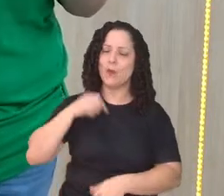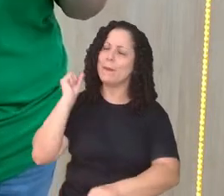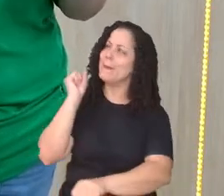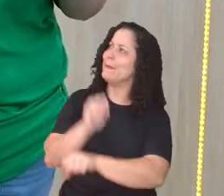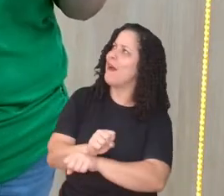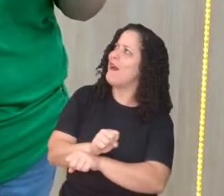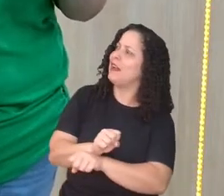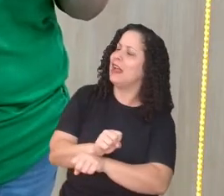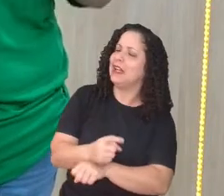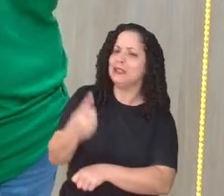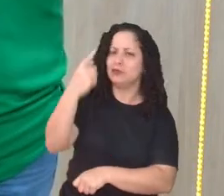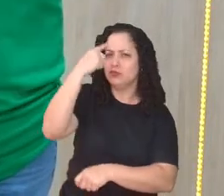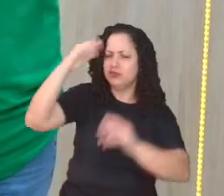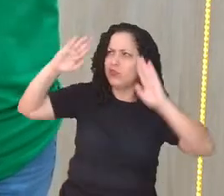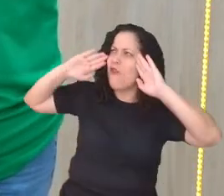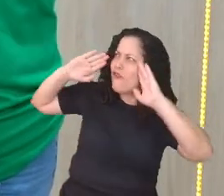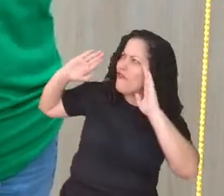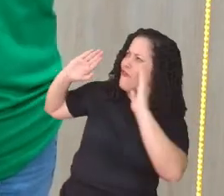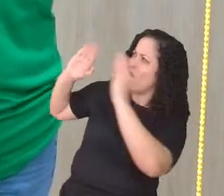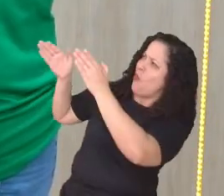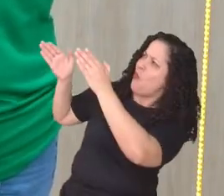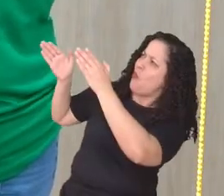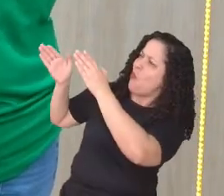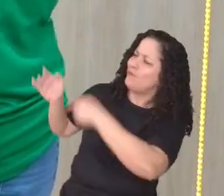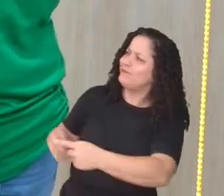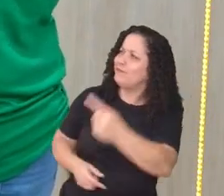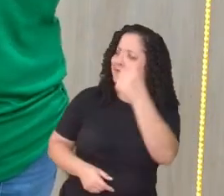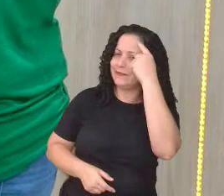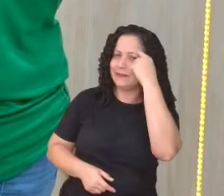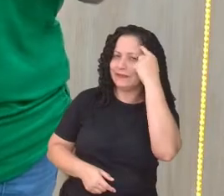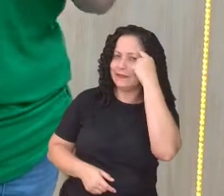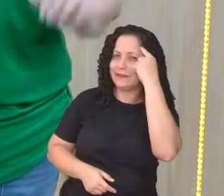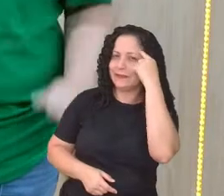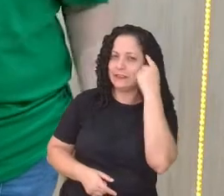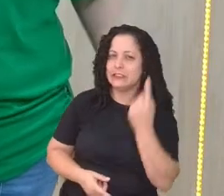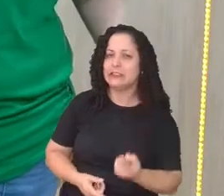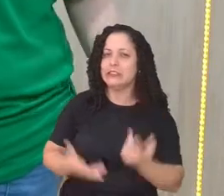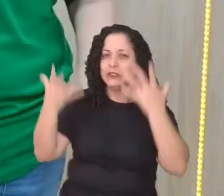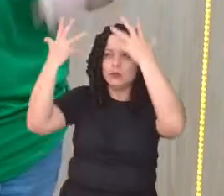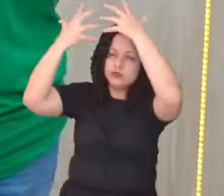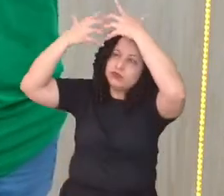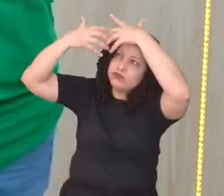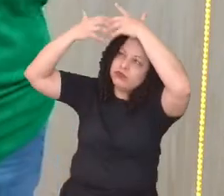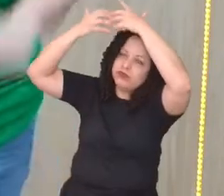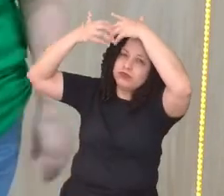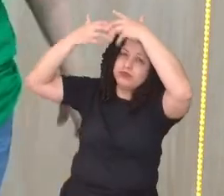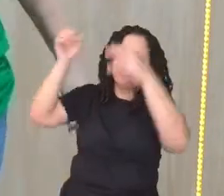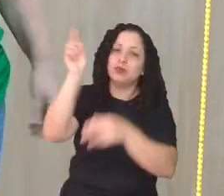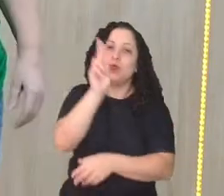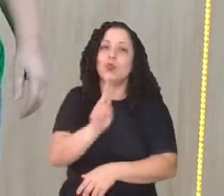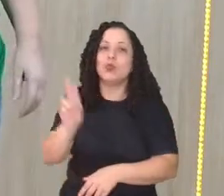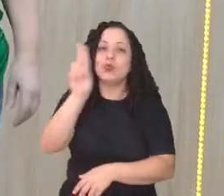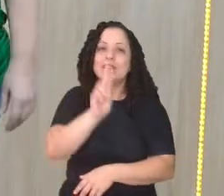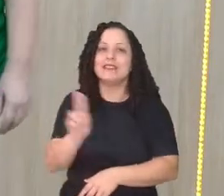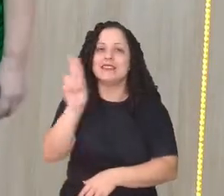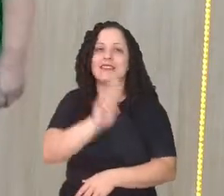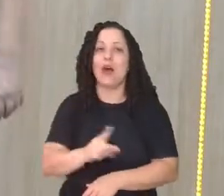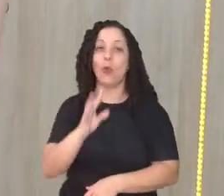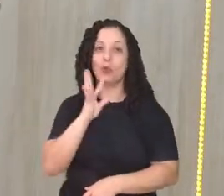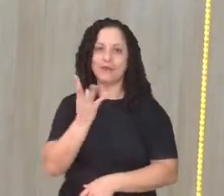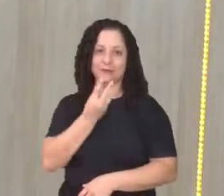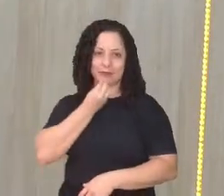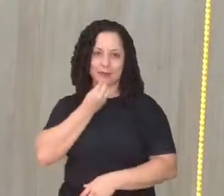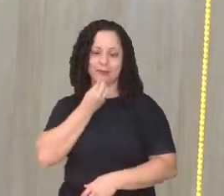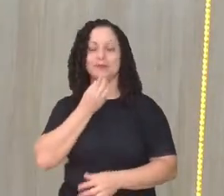me concentrar, buscar na memória e utilizar aquilo que eu já sei. Exatamente. Então, bora